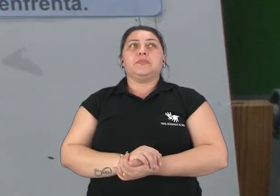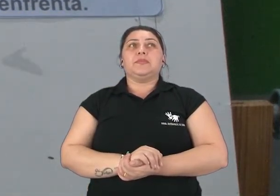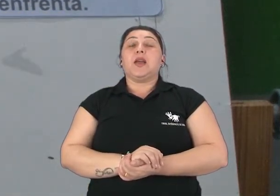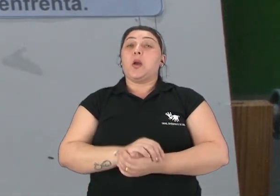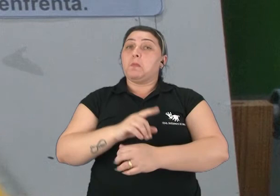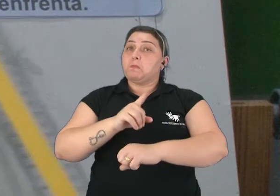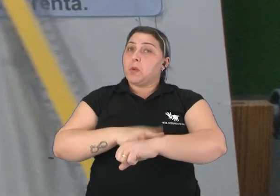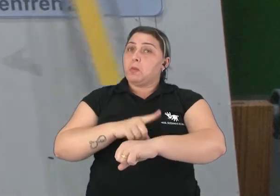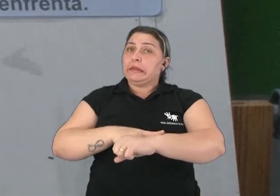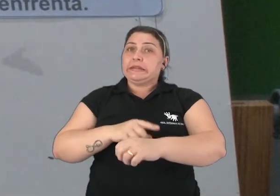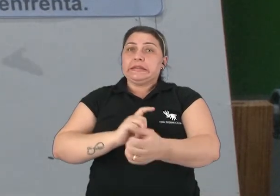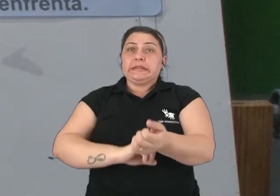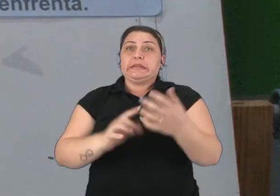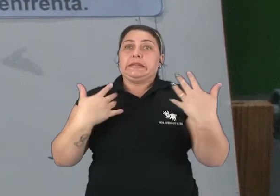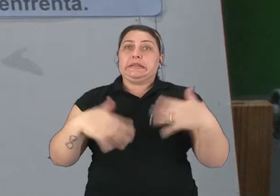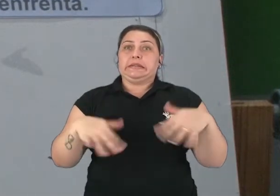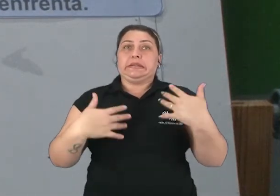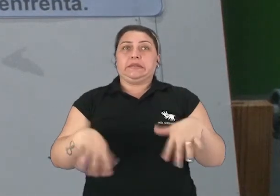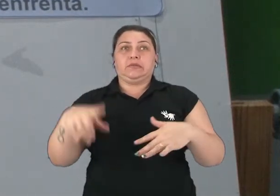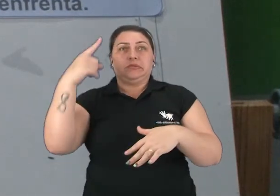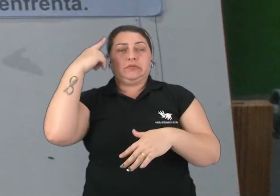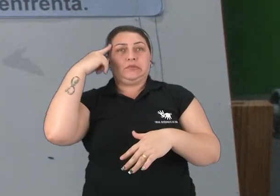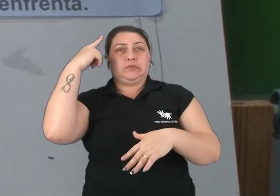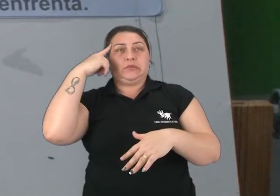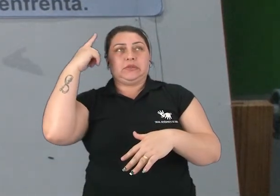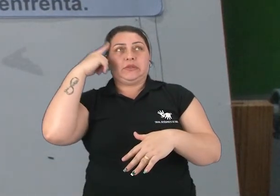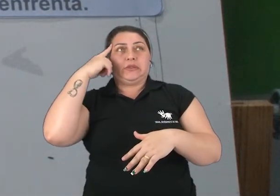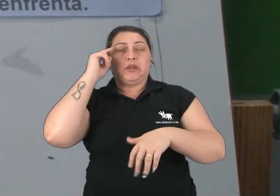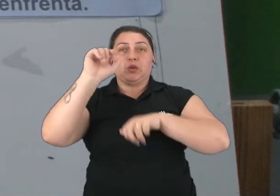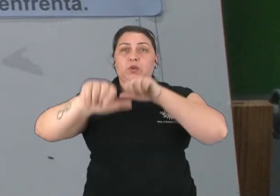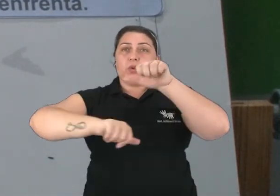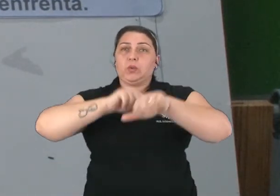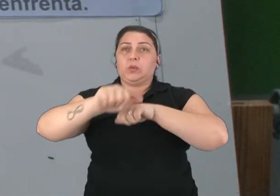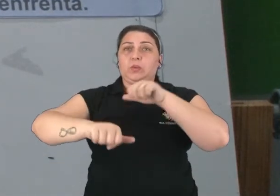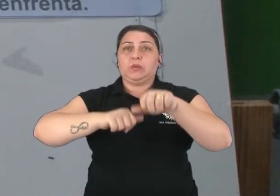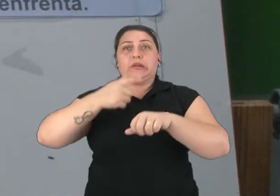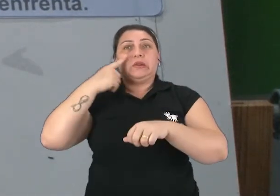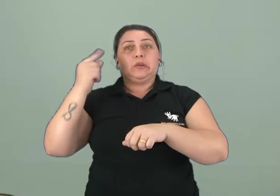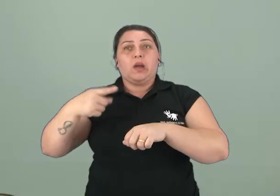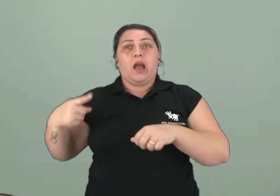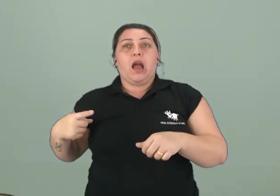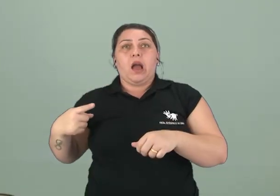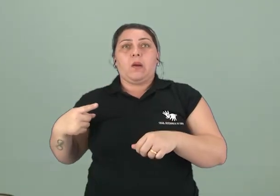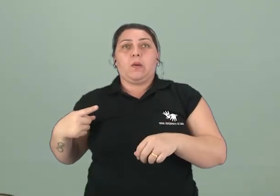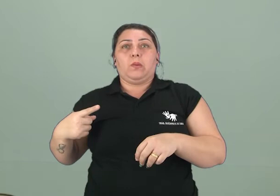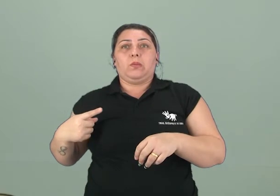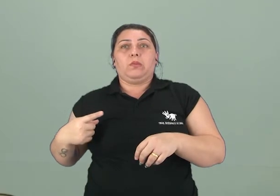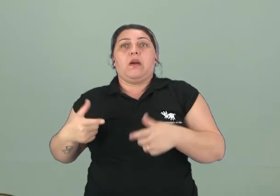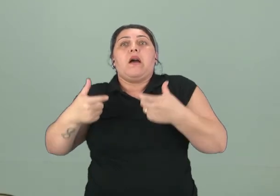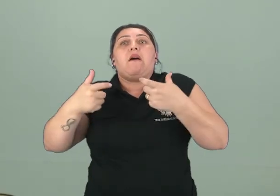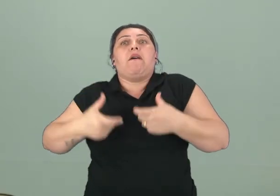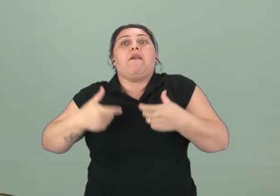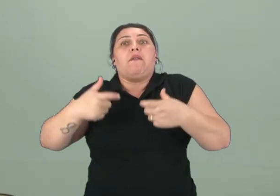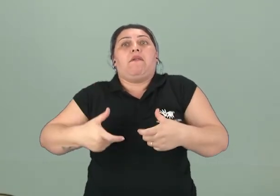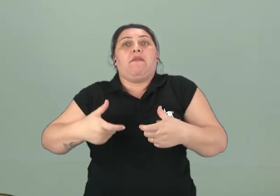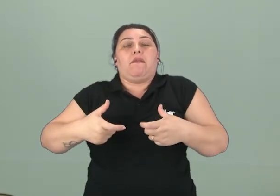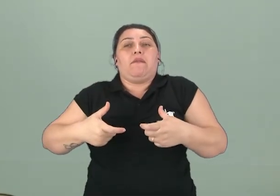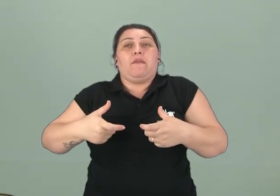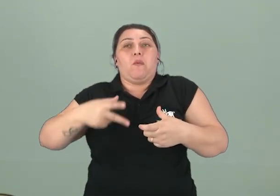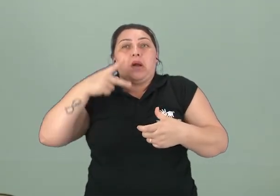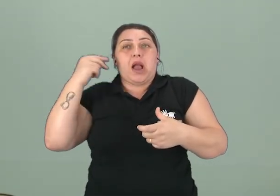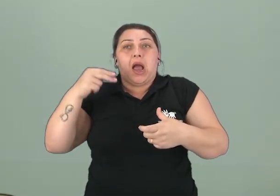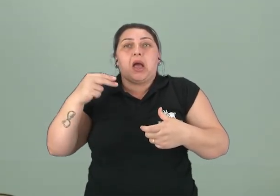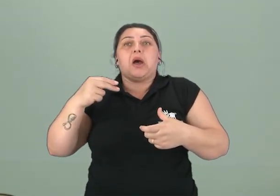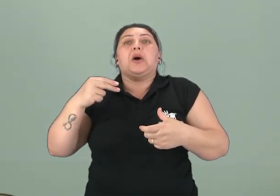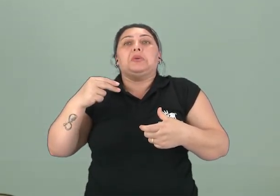esse é o momento de maior tensão imagina se ele não se transformasse no rato plano do gato já era né